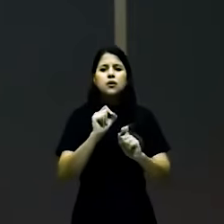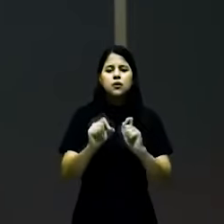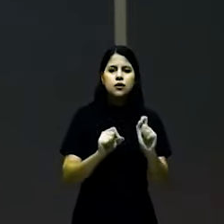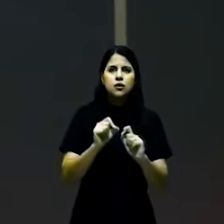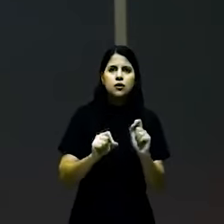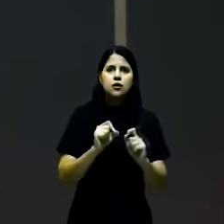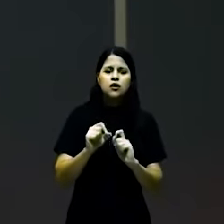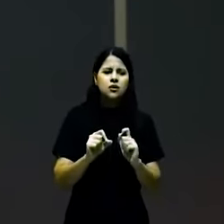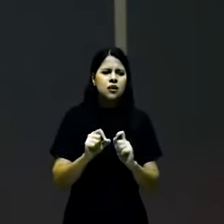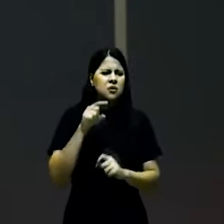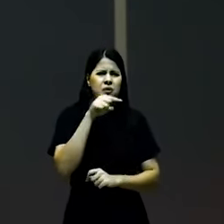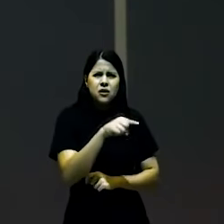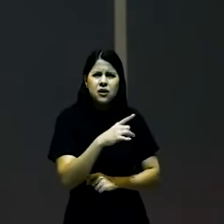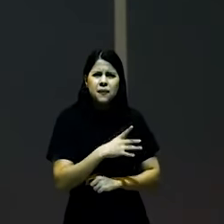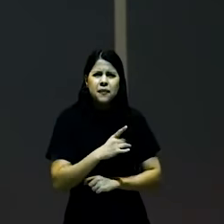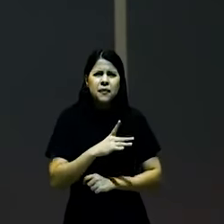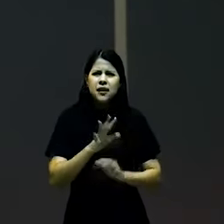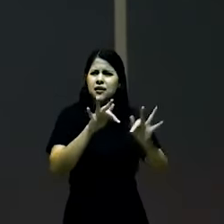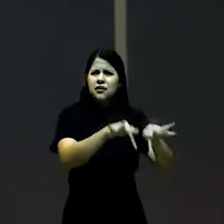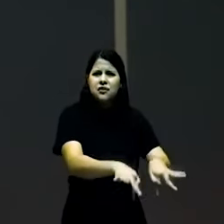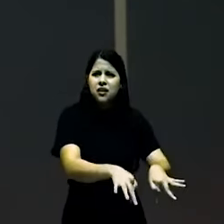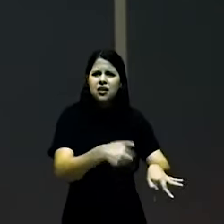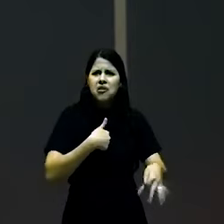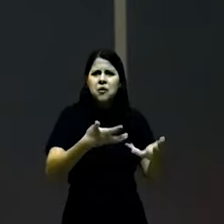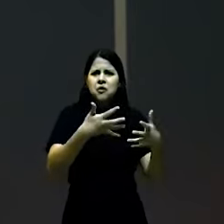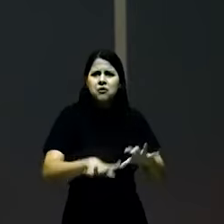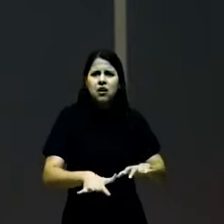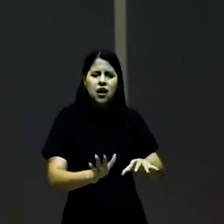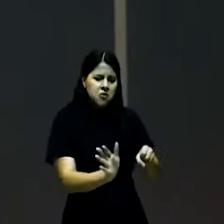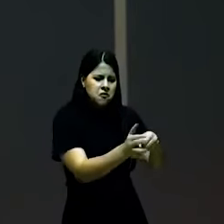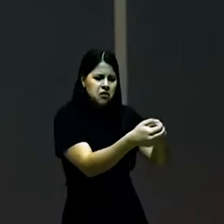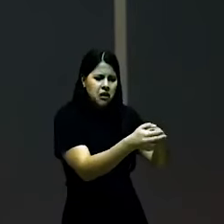acabou esse tempo. Eu não quero você na caverna.